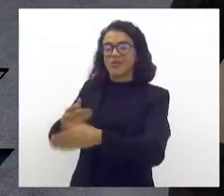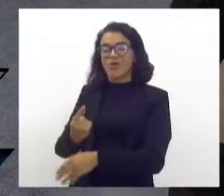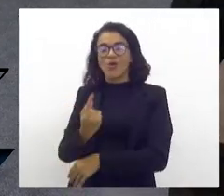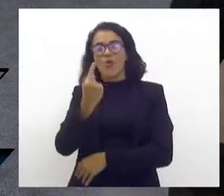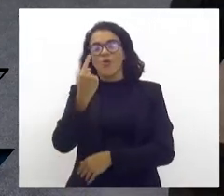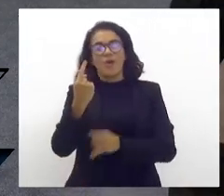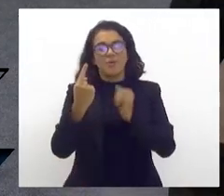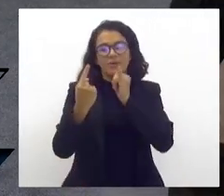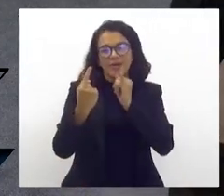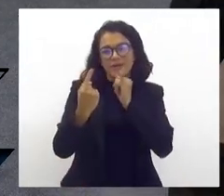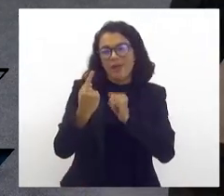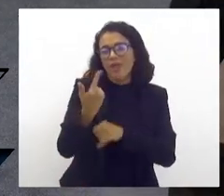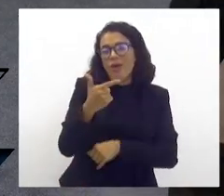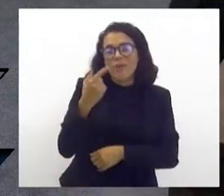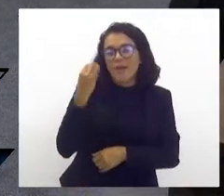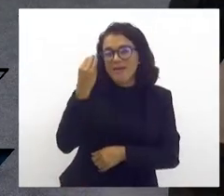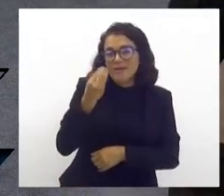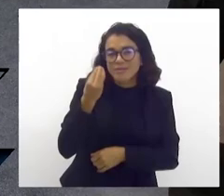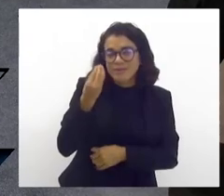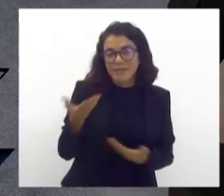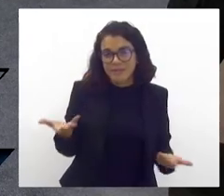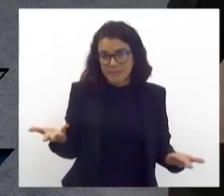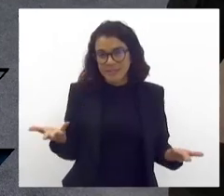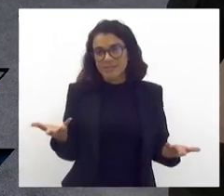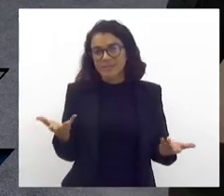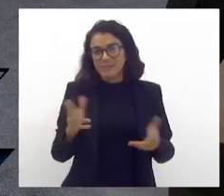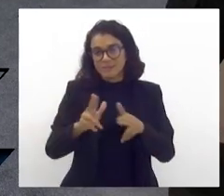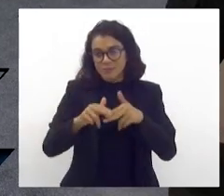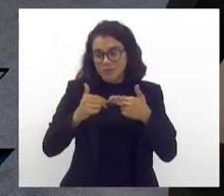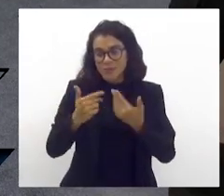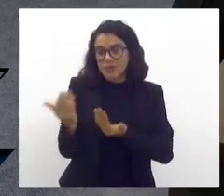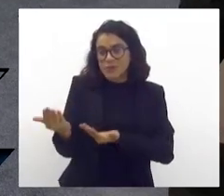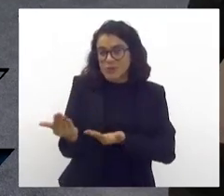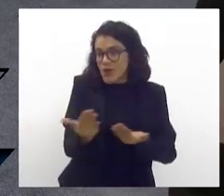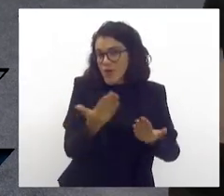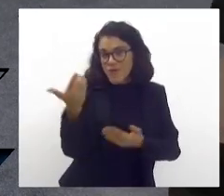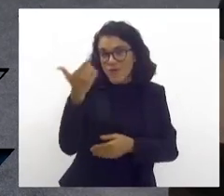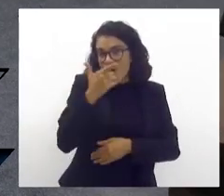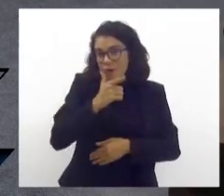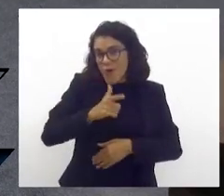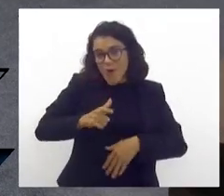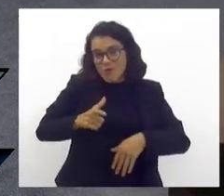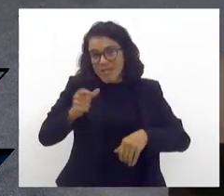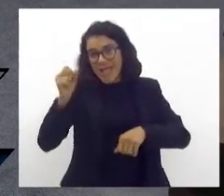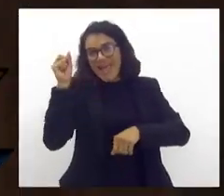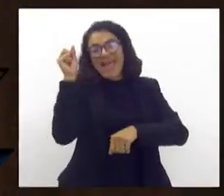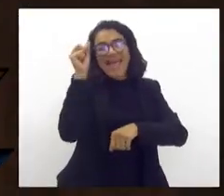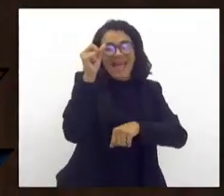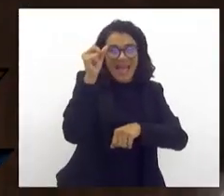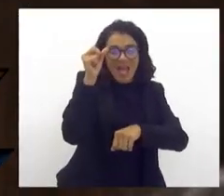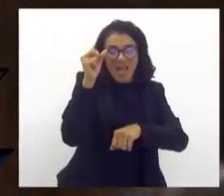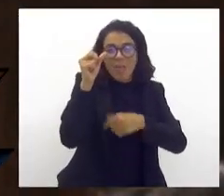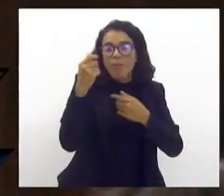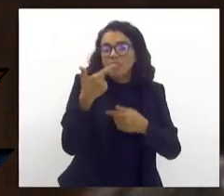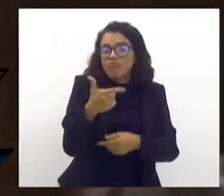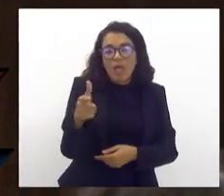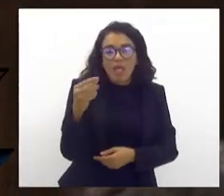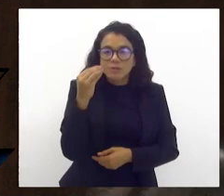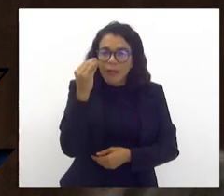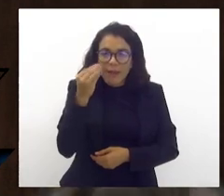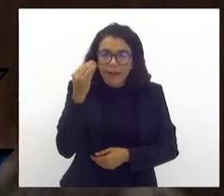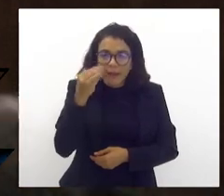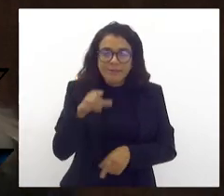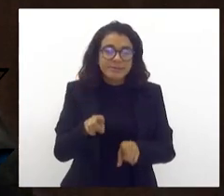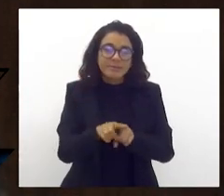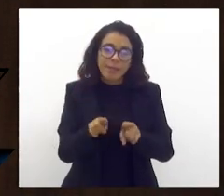delas é não ter experiência. Então, o jovem ele não consegue o primeiro emprego porque não tem experiência, e não